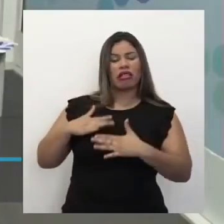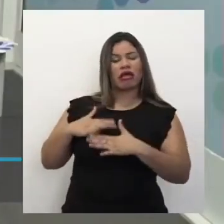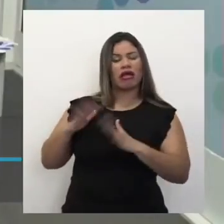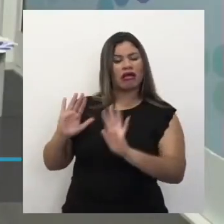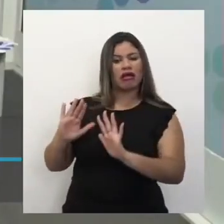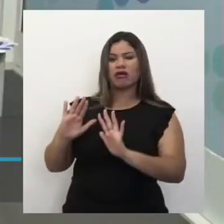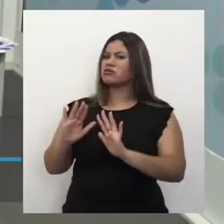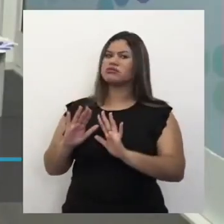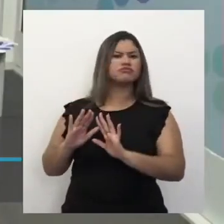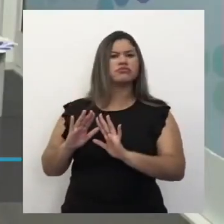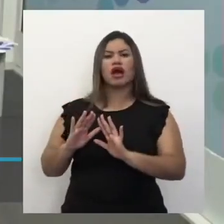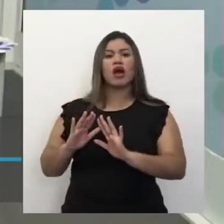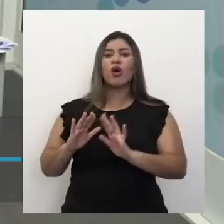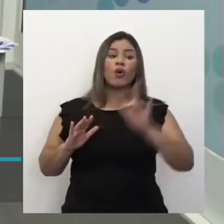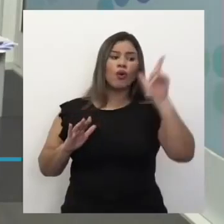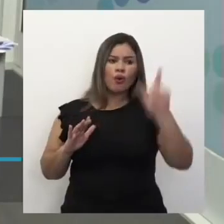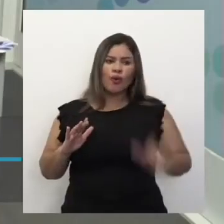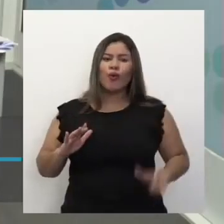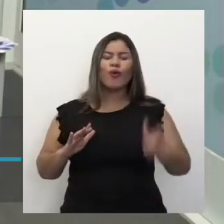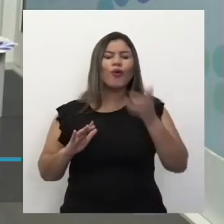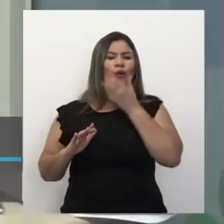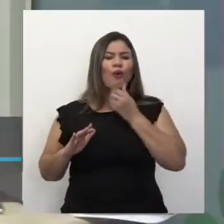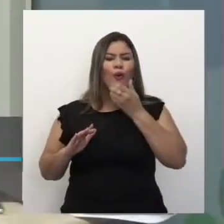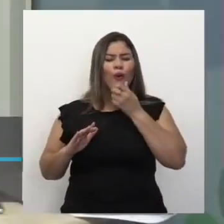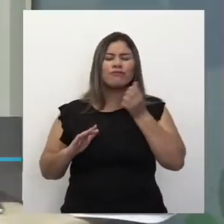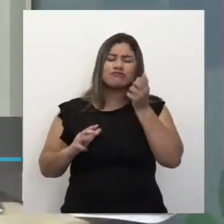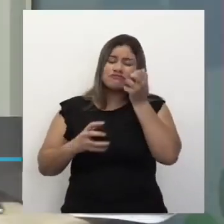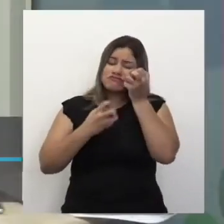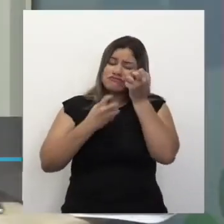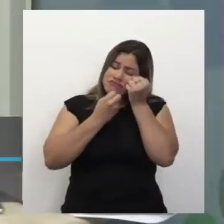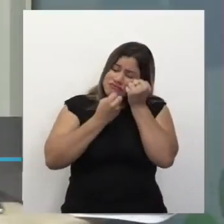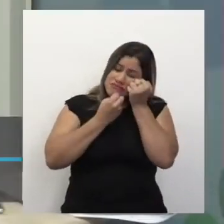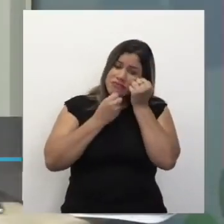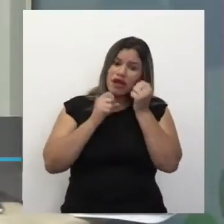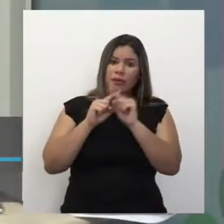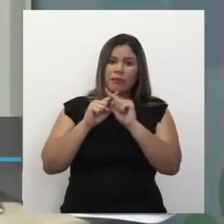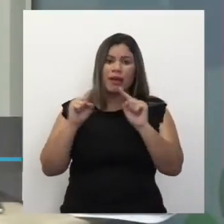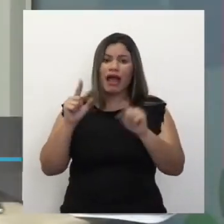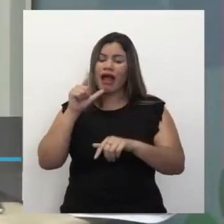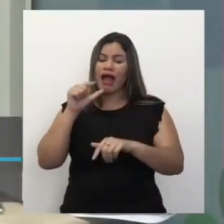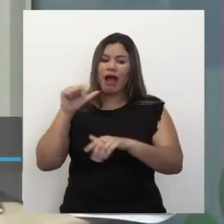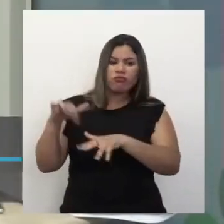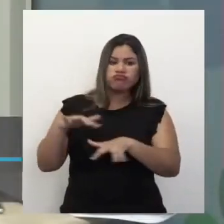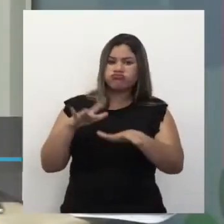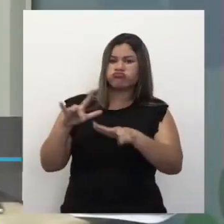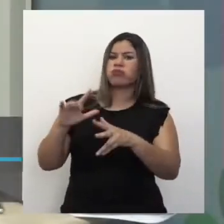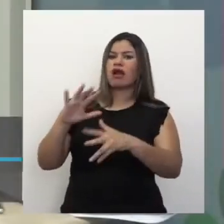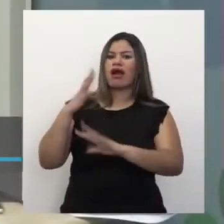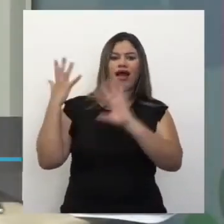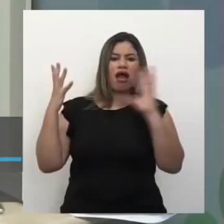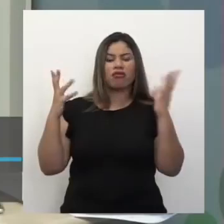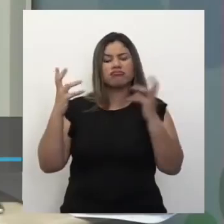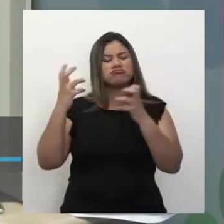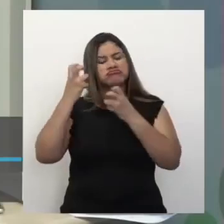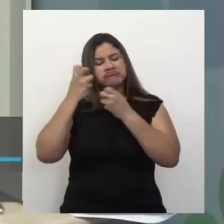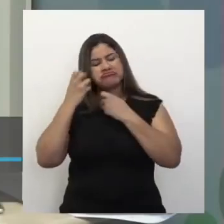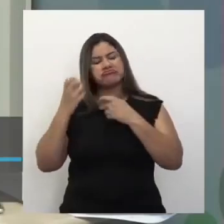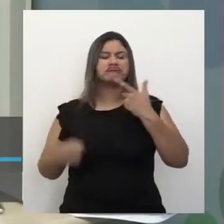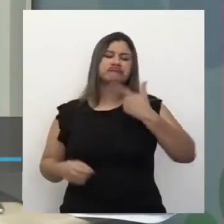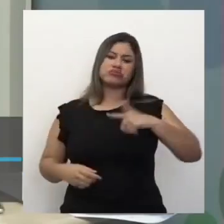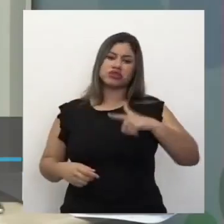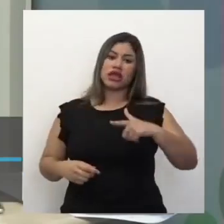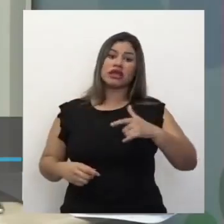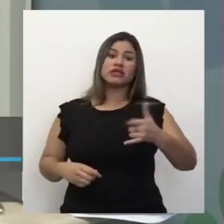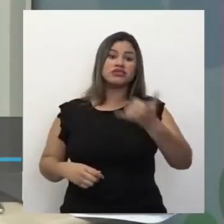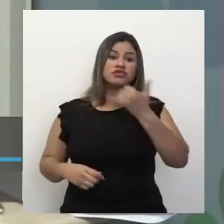engenheiro, o técnico dorme. Sim. A natureza não. A força da água também não. Essa que é eu acho que é a minha reflexão. Aí, desculpe